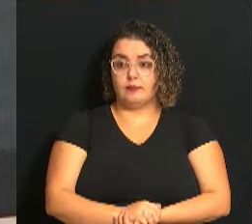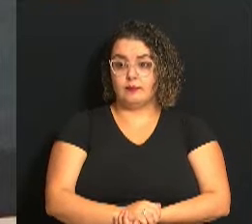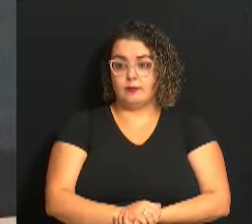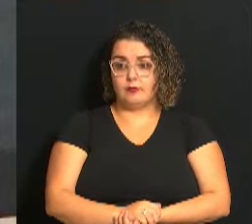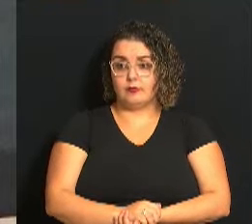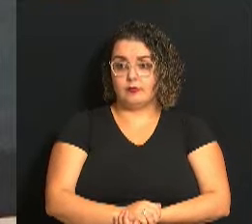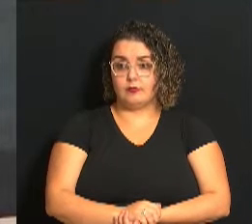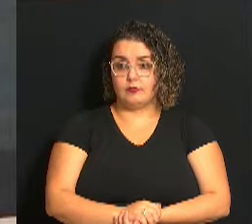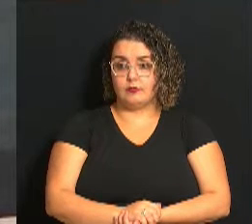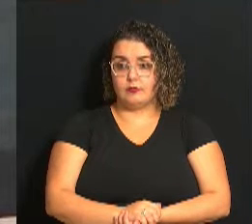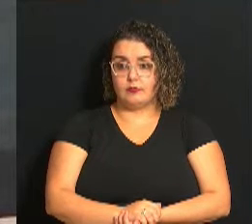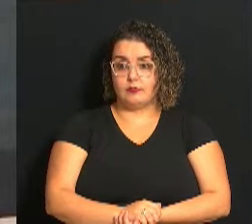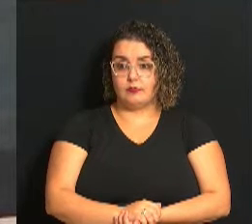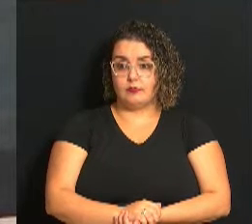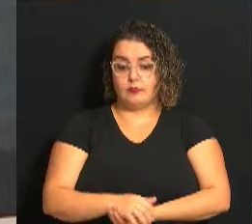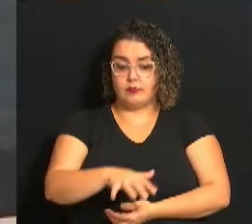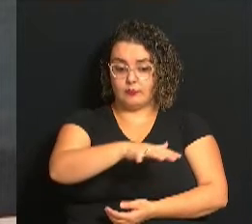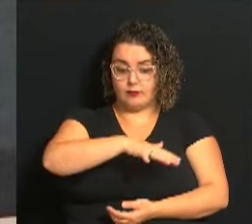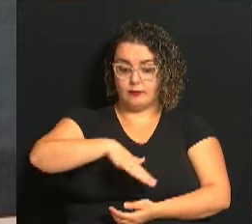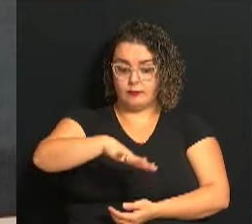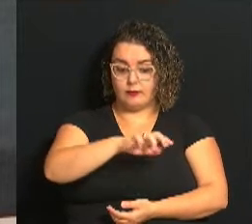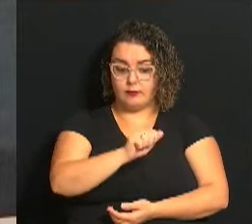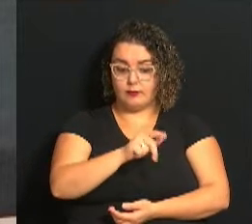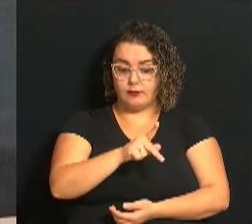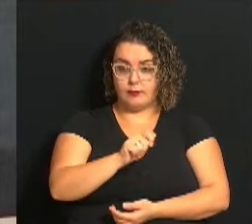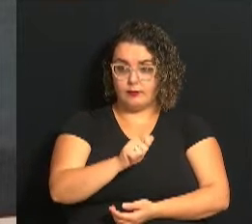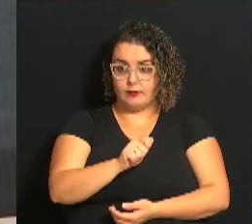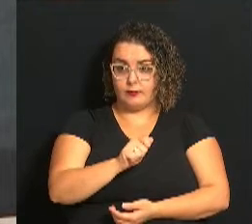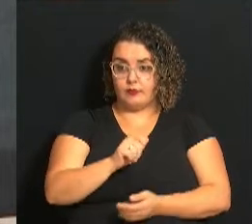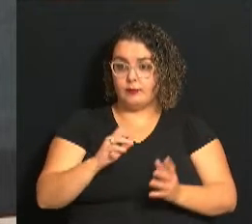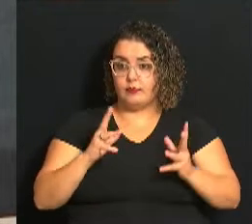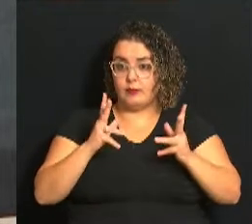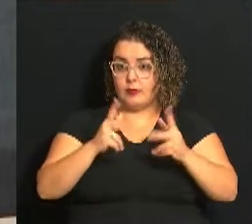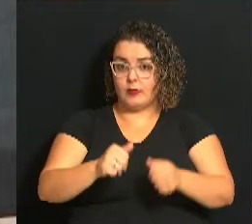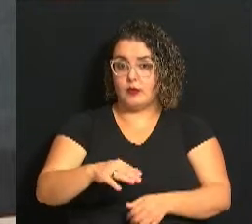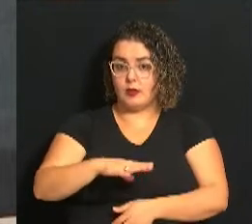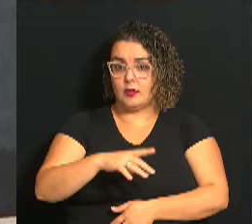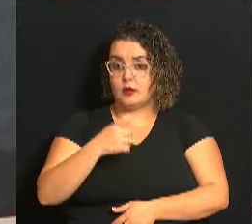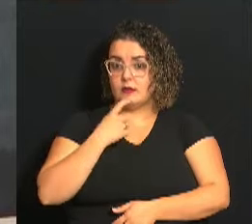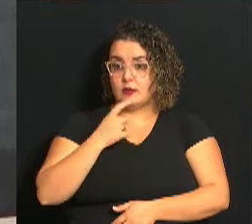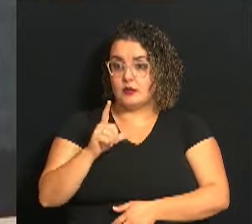tirou da região da APA uma condição que toda Campinas tem,